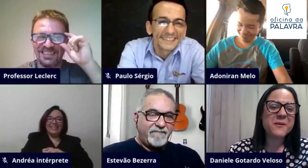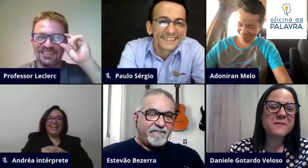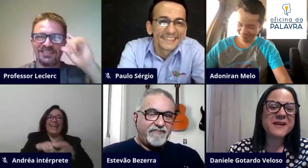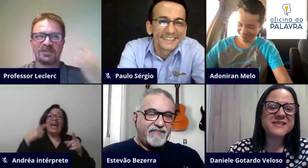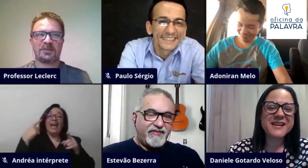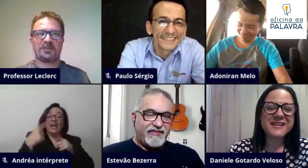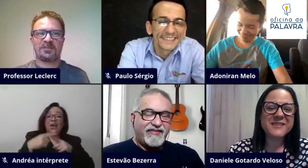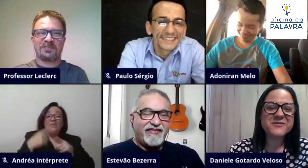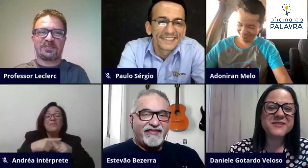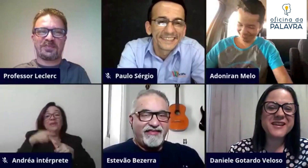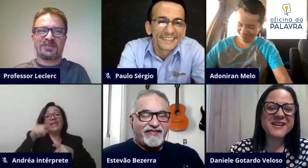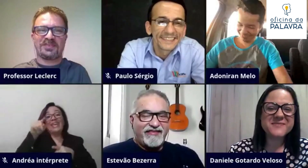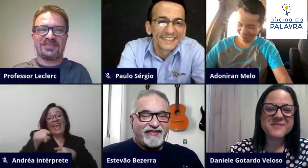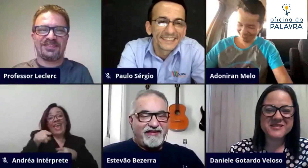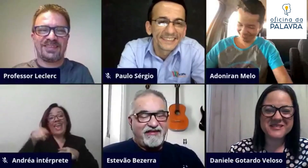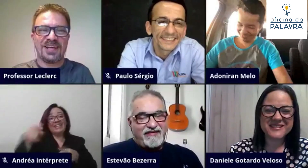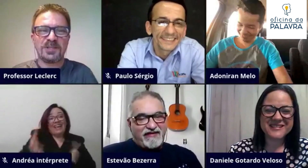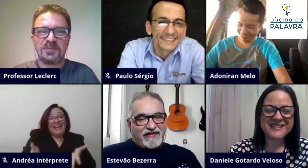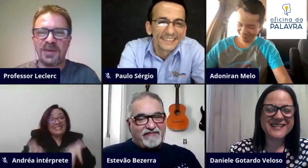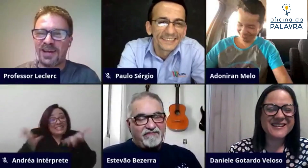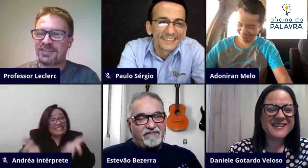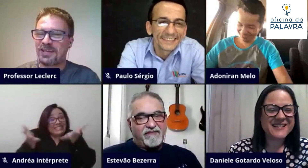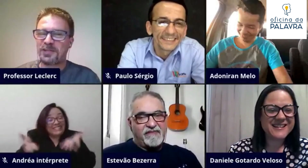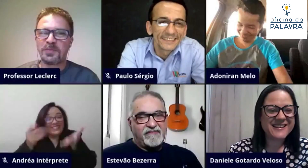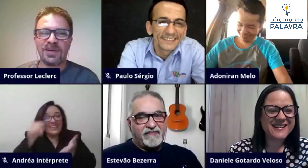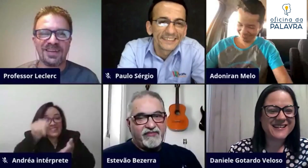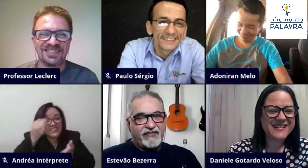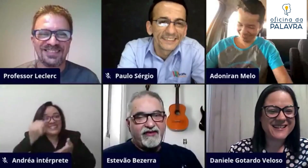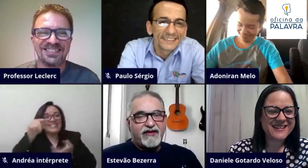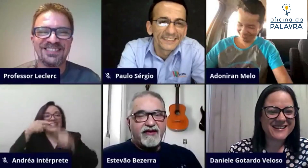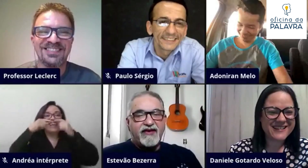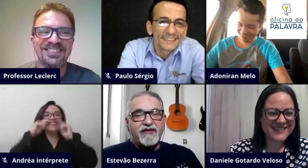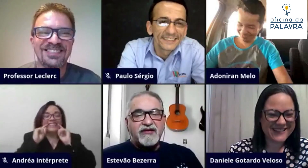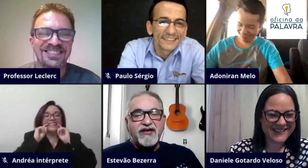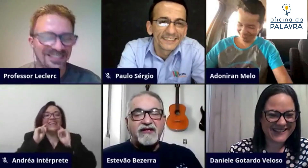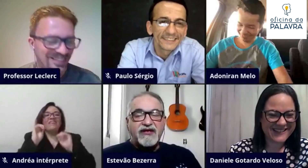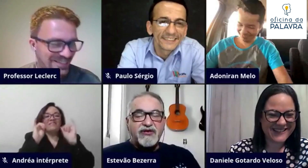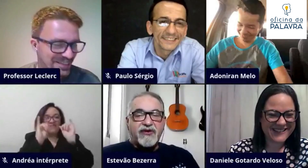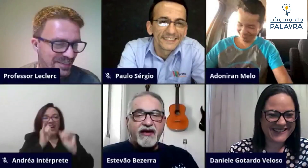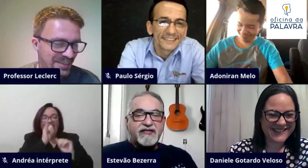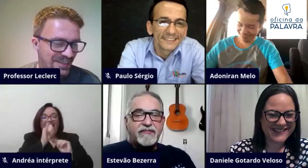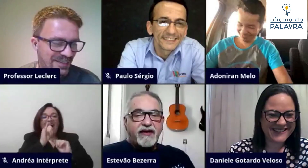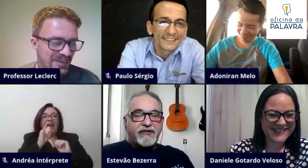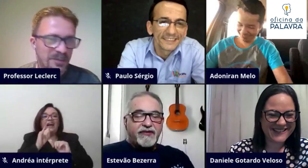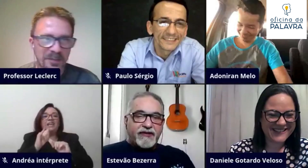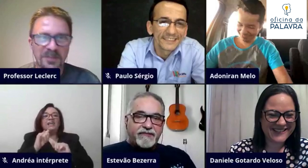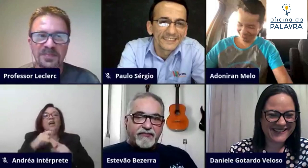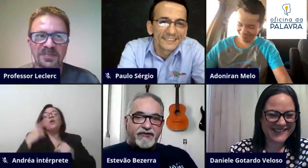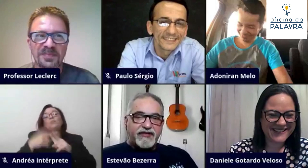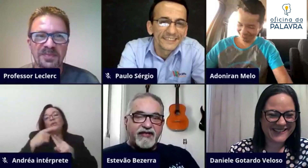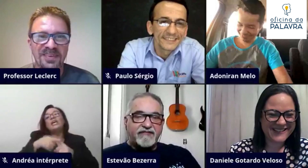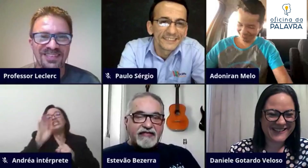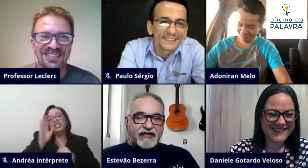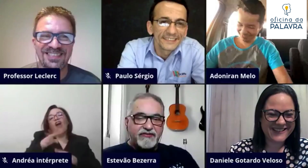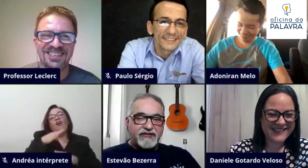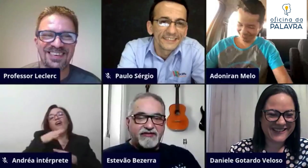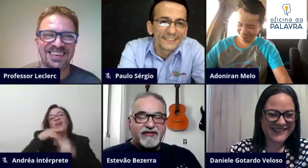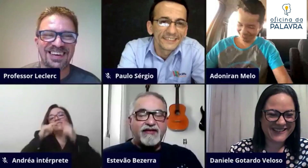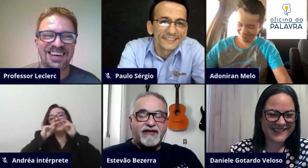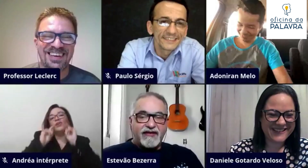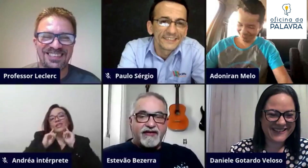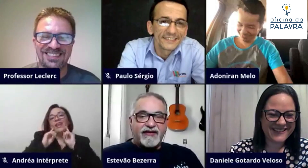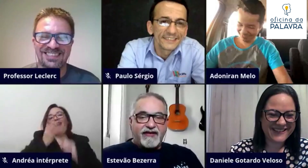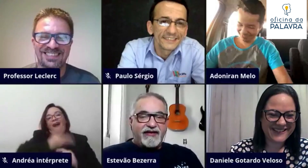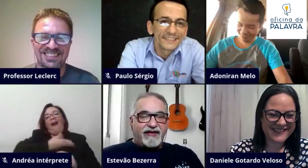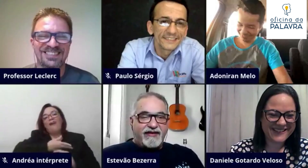É para pôr mais lenha na fogueira, pastor. Cara esperto. Eu acho que ele já te conhece bem, Adoniran, por isso que ele está fazendo